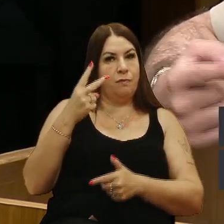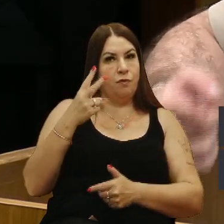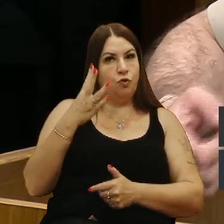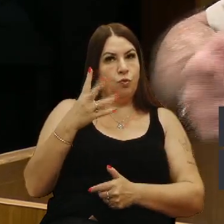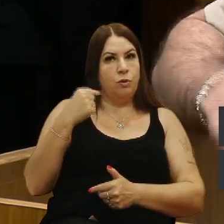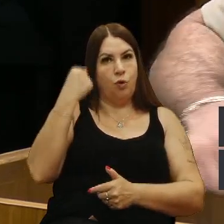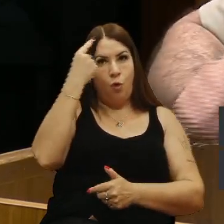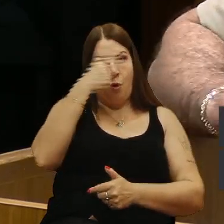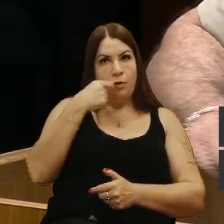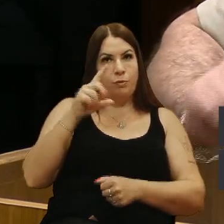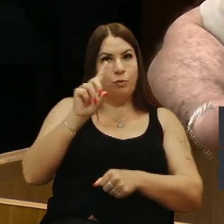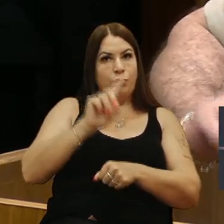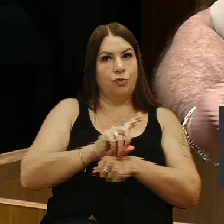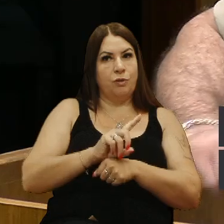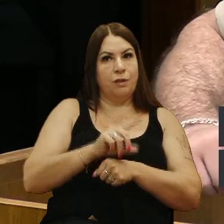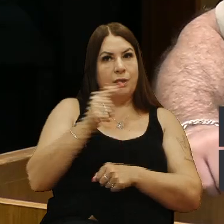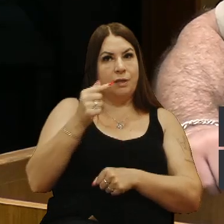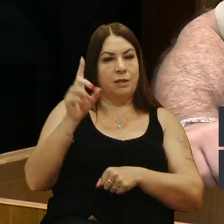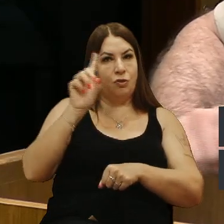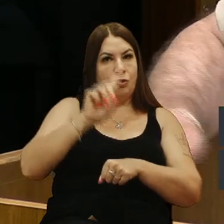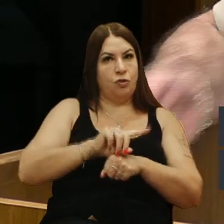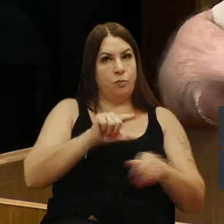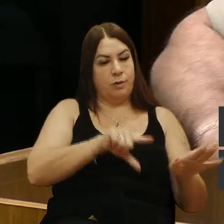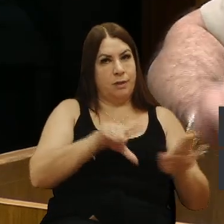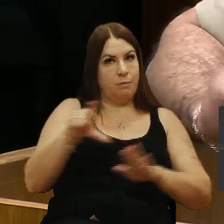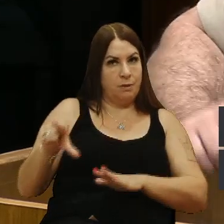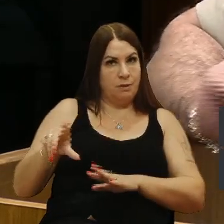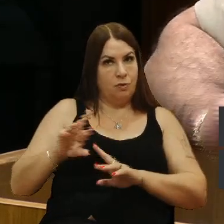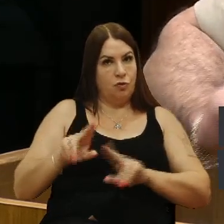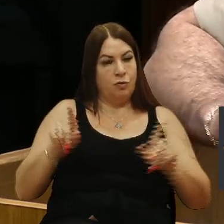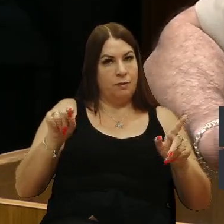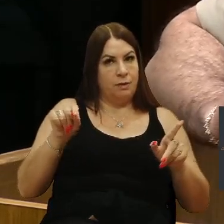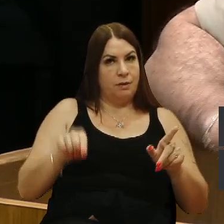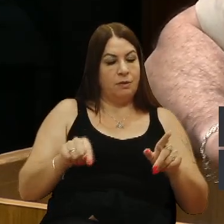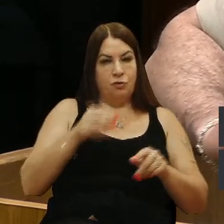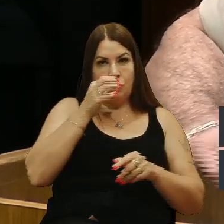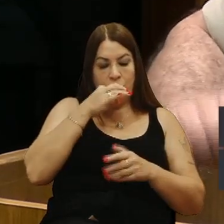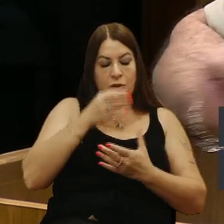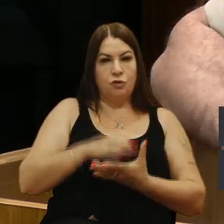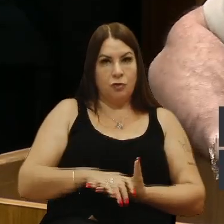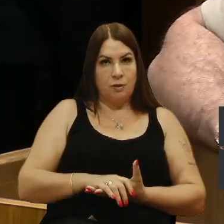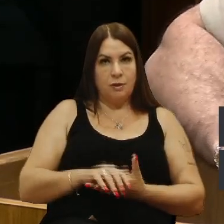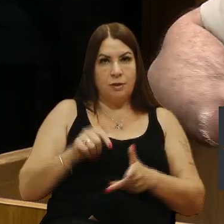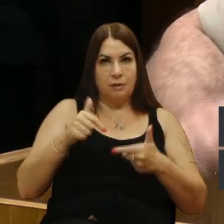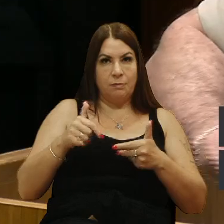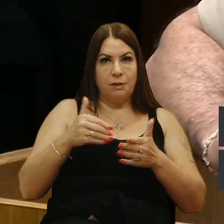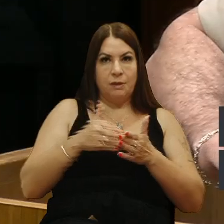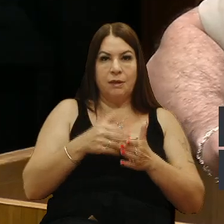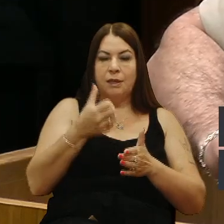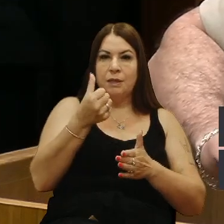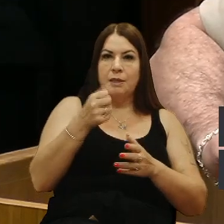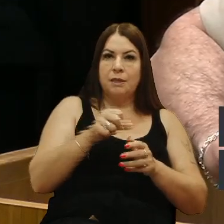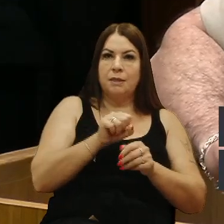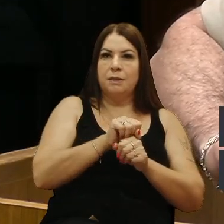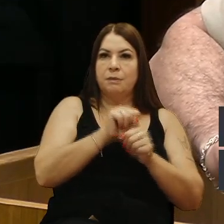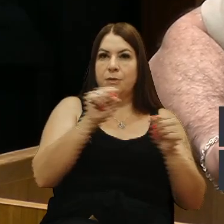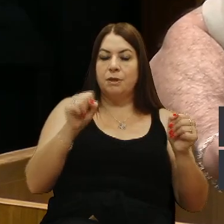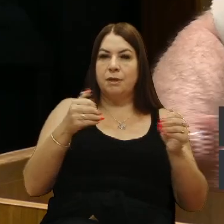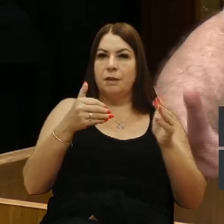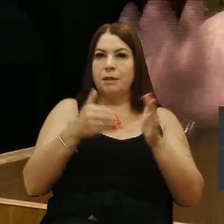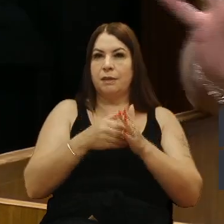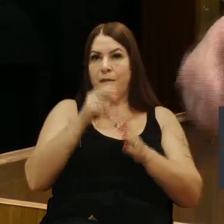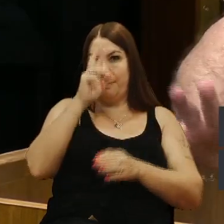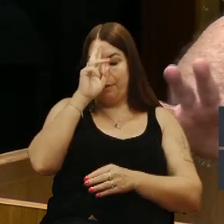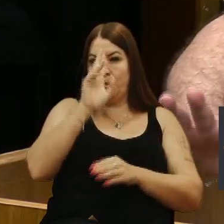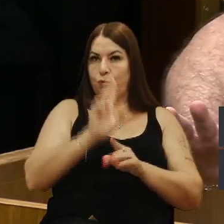24 horas por dia, 7 dias por semana, diferentemente de Caxias do Sul, que trabalha das 6 da manhã à meia-noite.